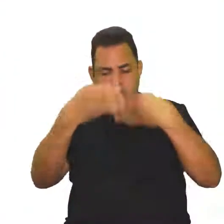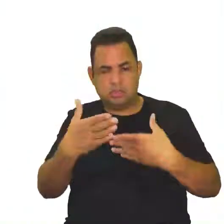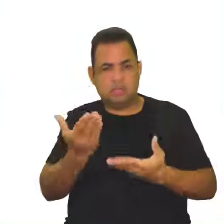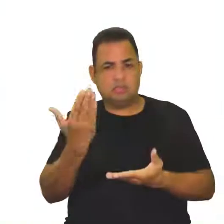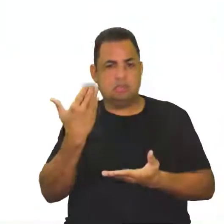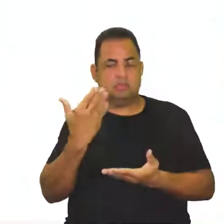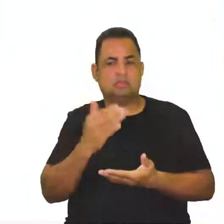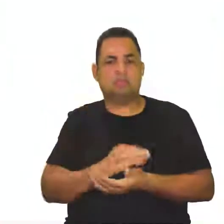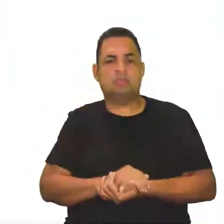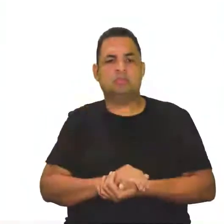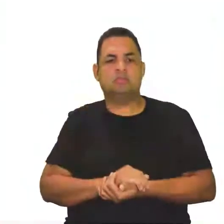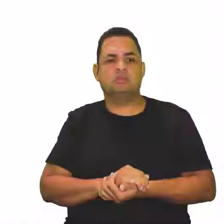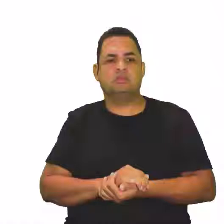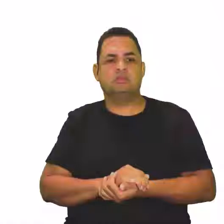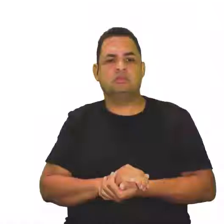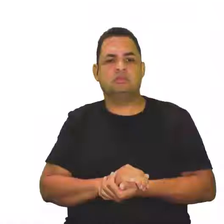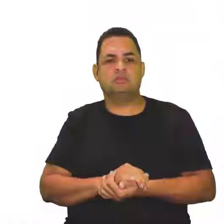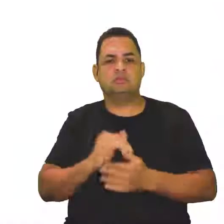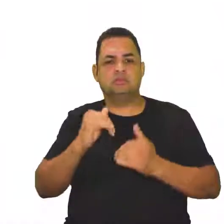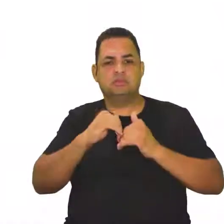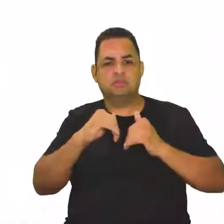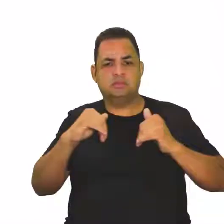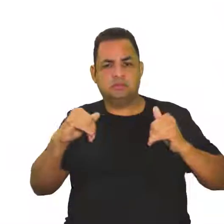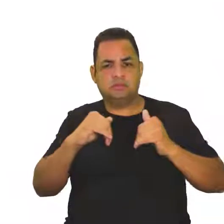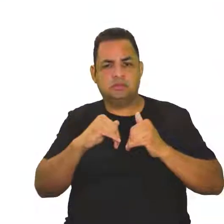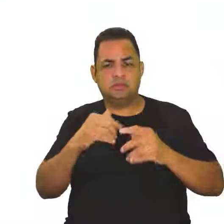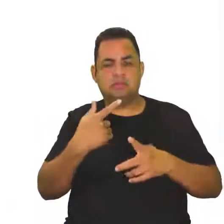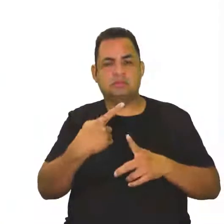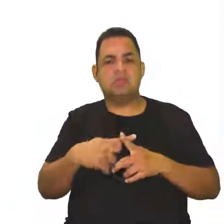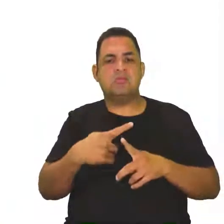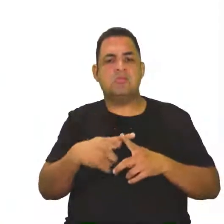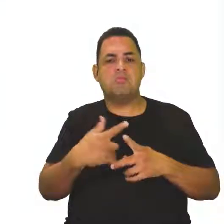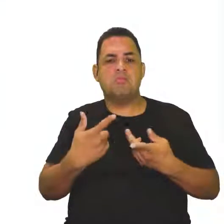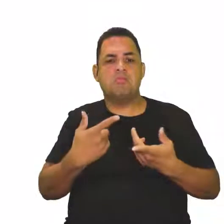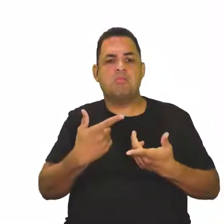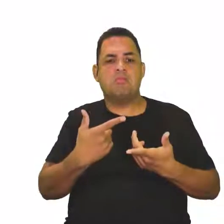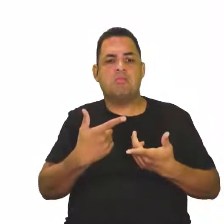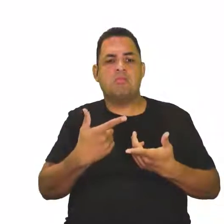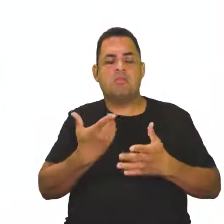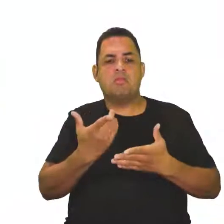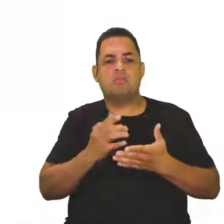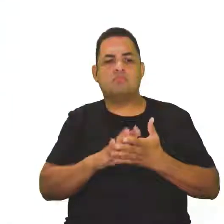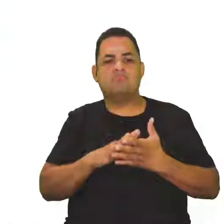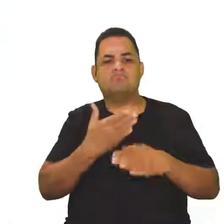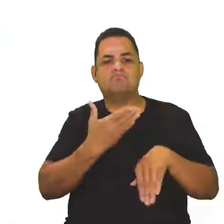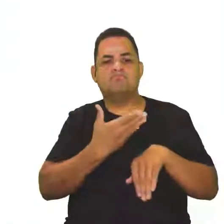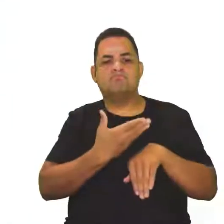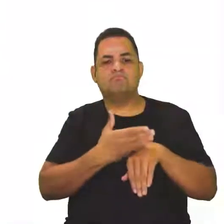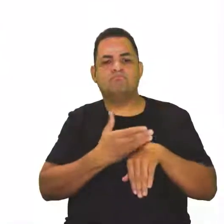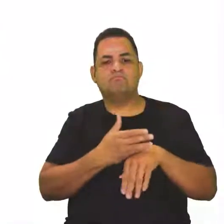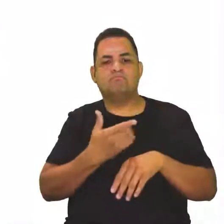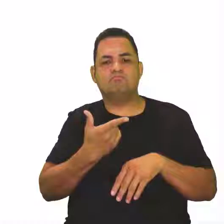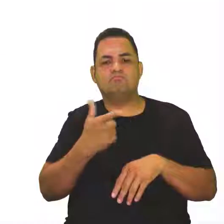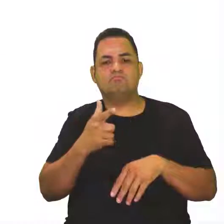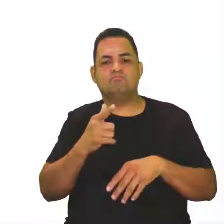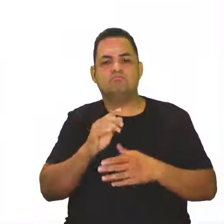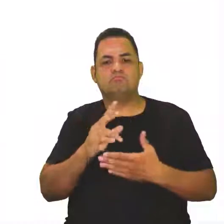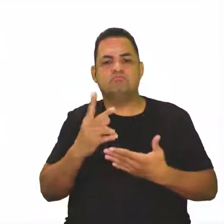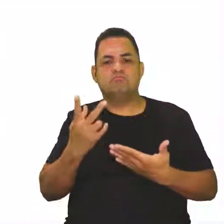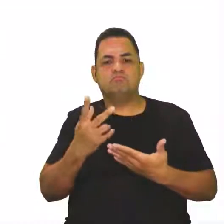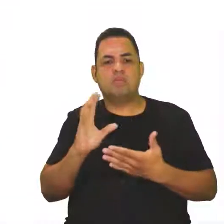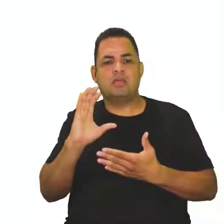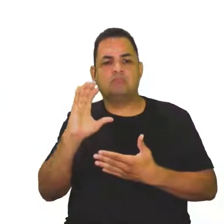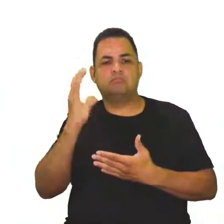As cargas elétricas separadas por fatores humanos praticamente não produzem efeitos